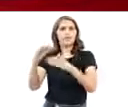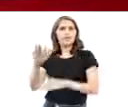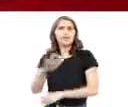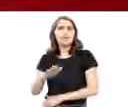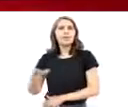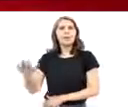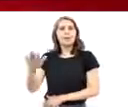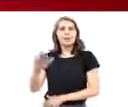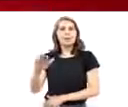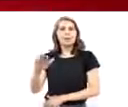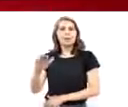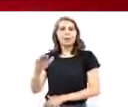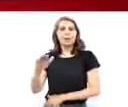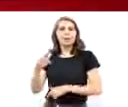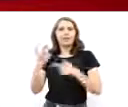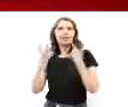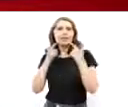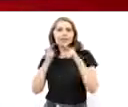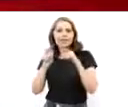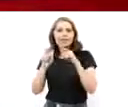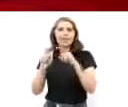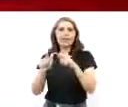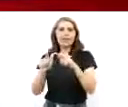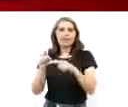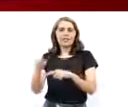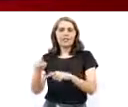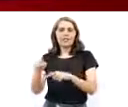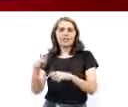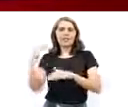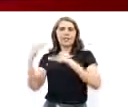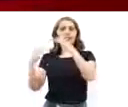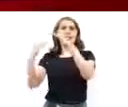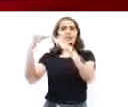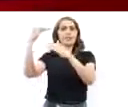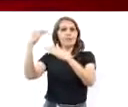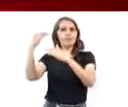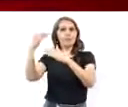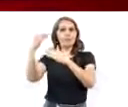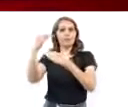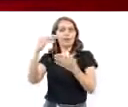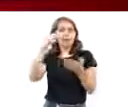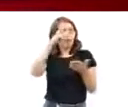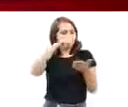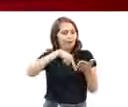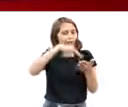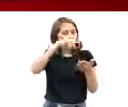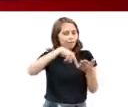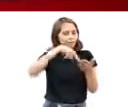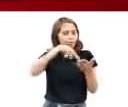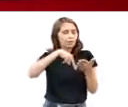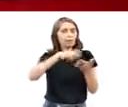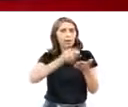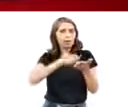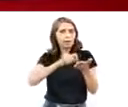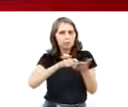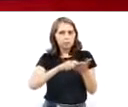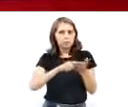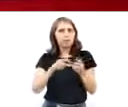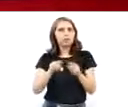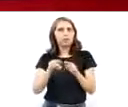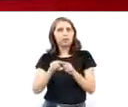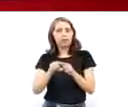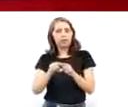de leitura e escrita. Também no nosso município nós criamos uma portaria